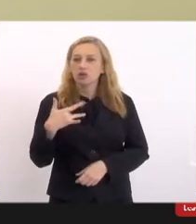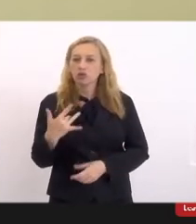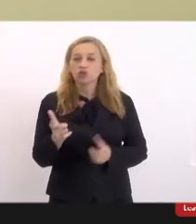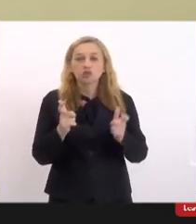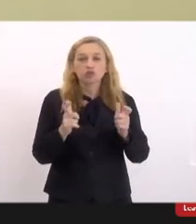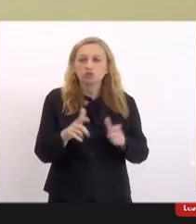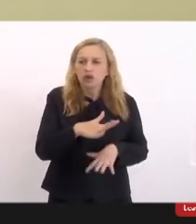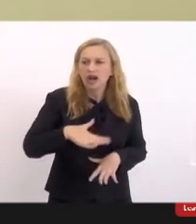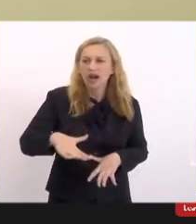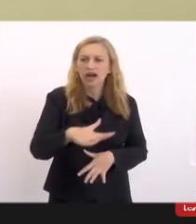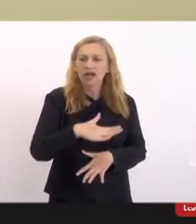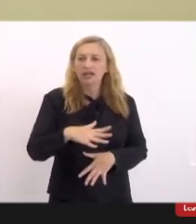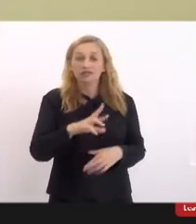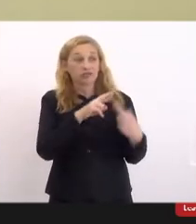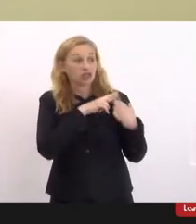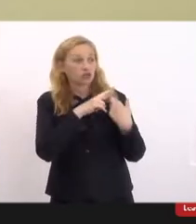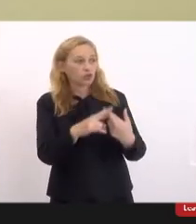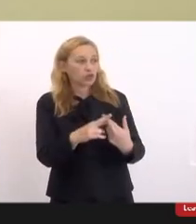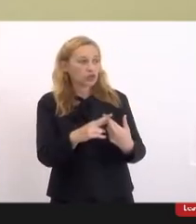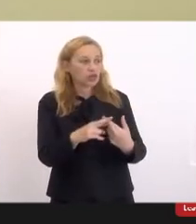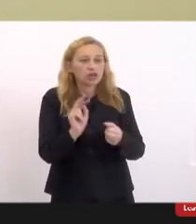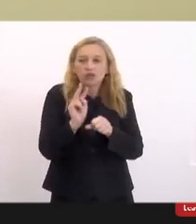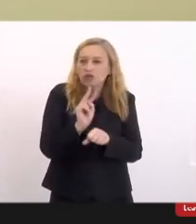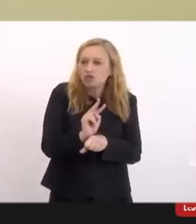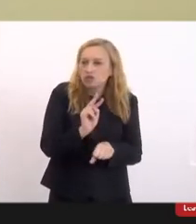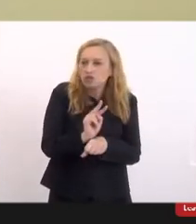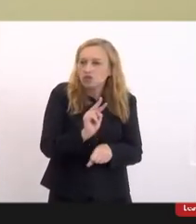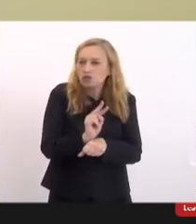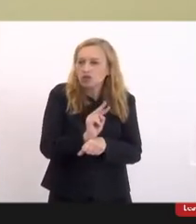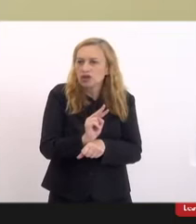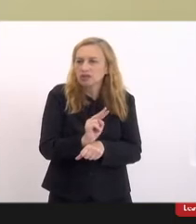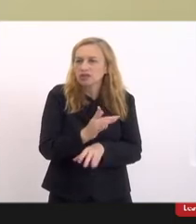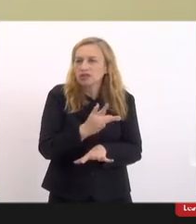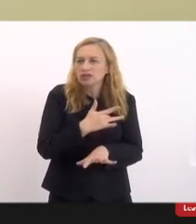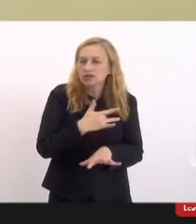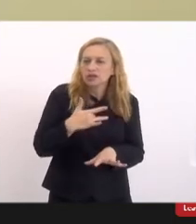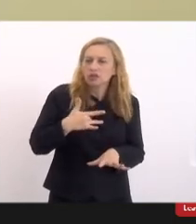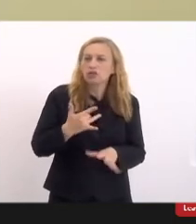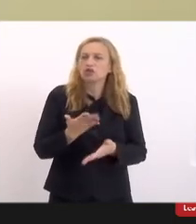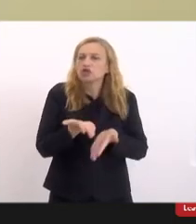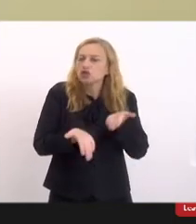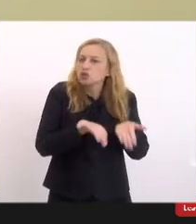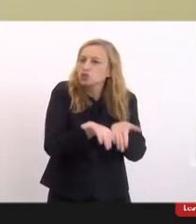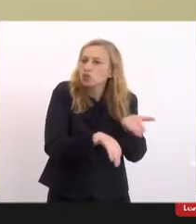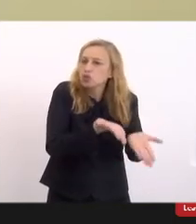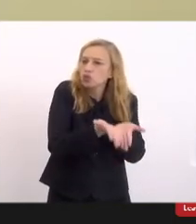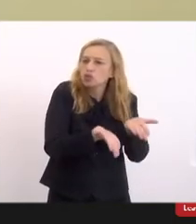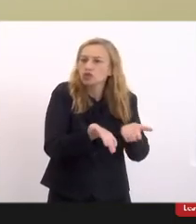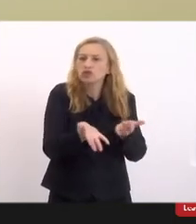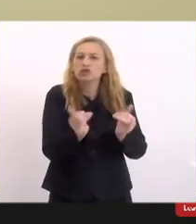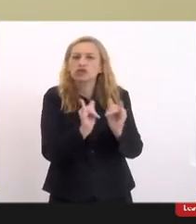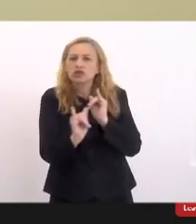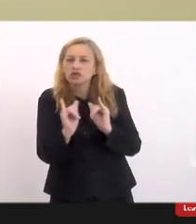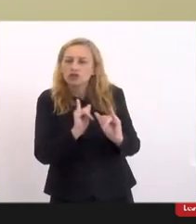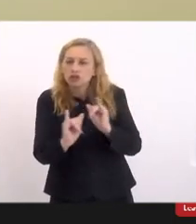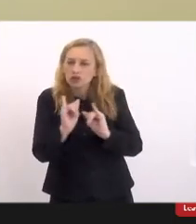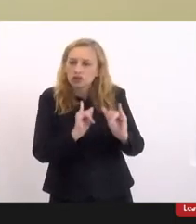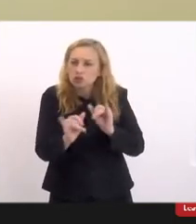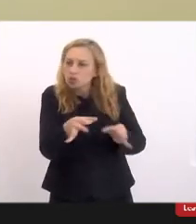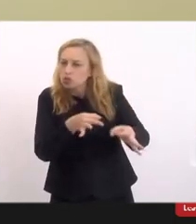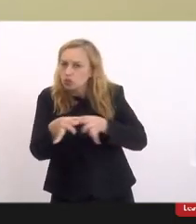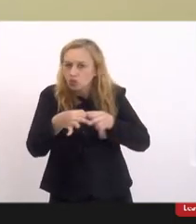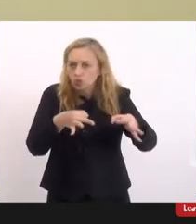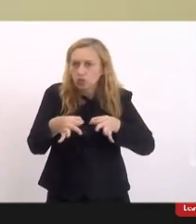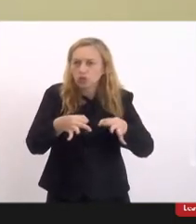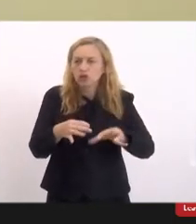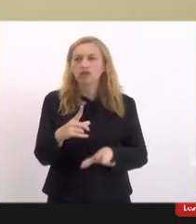tem, é responsável pela vigilância epidemiológica e que cuida das informações, que organiza as informações. Então,